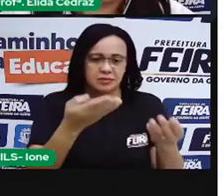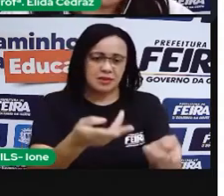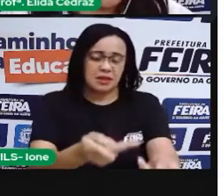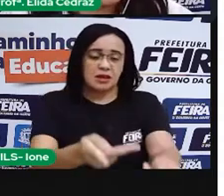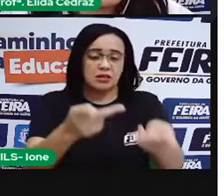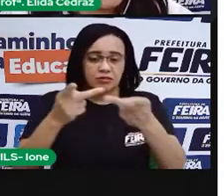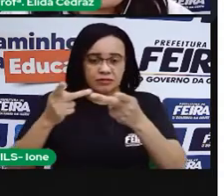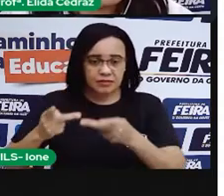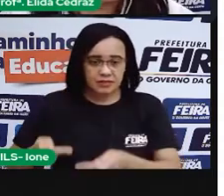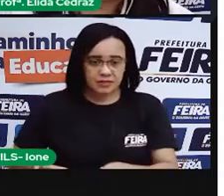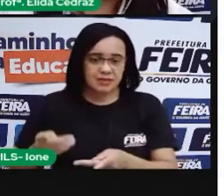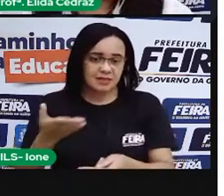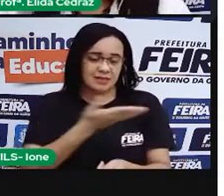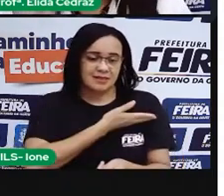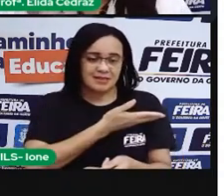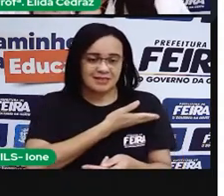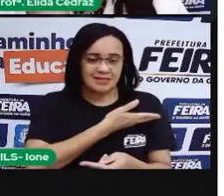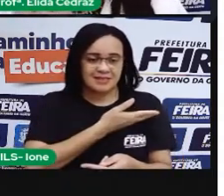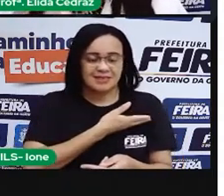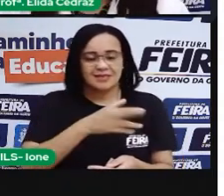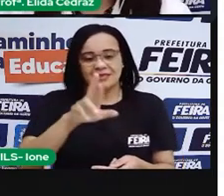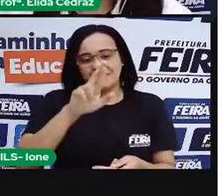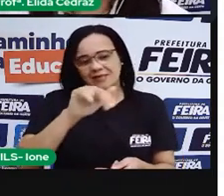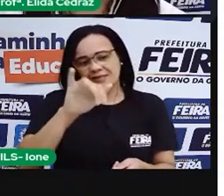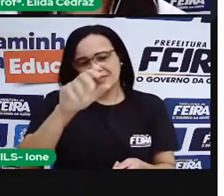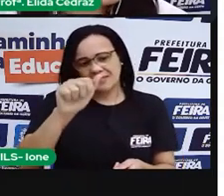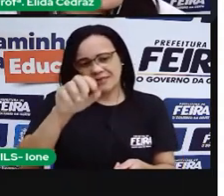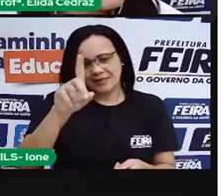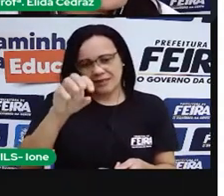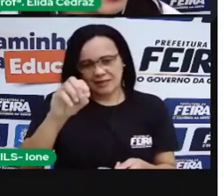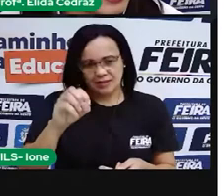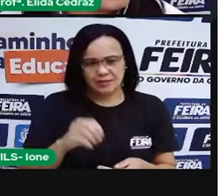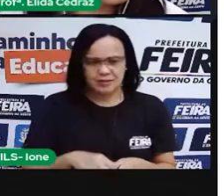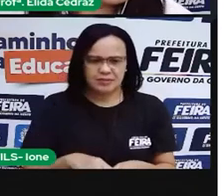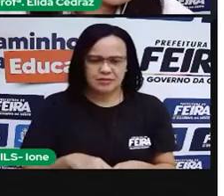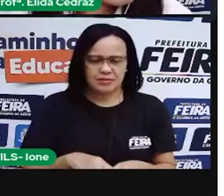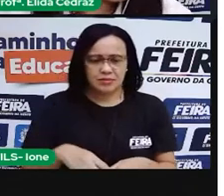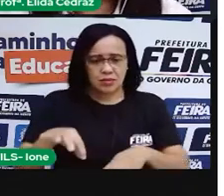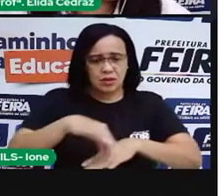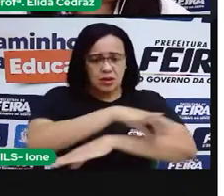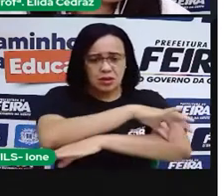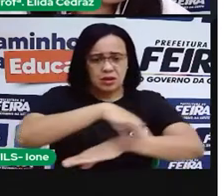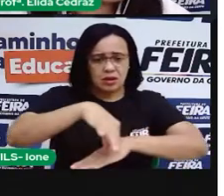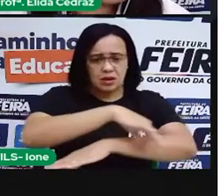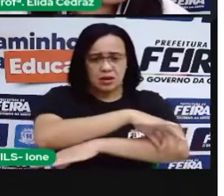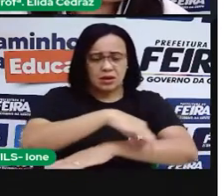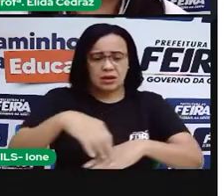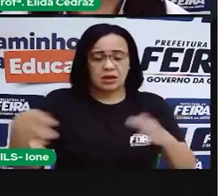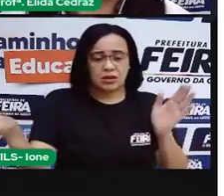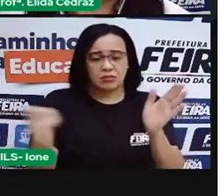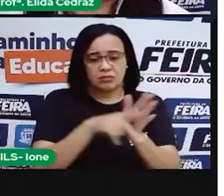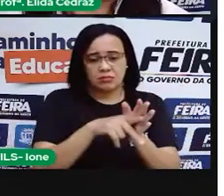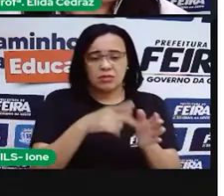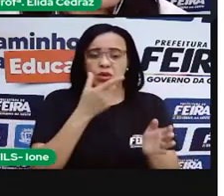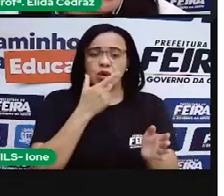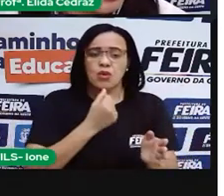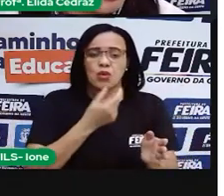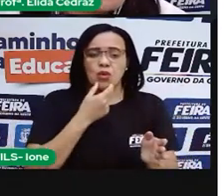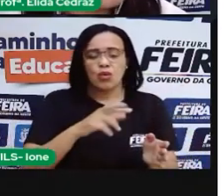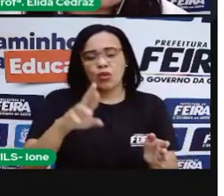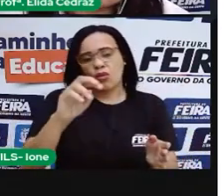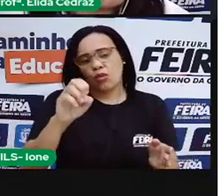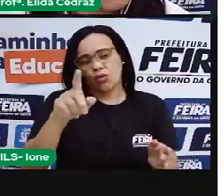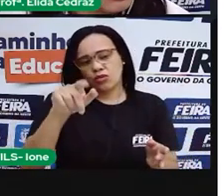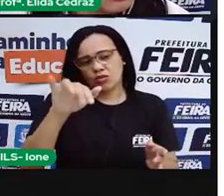a Rogério. Percebeu o som das letras R no início das palavras?